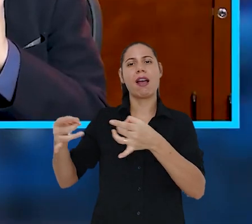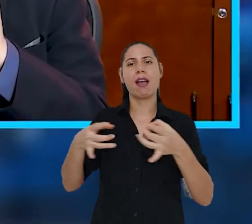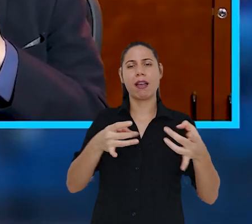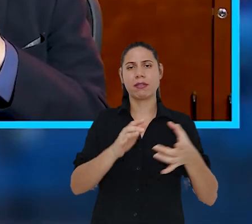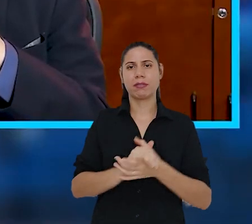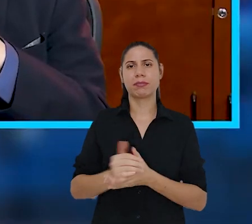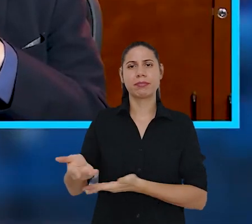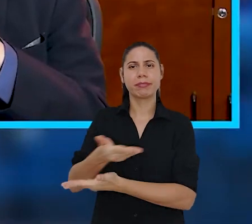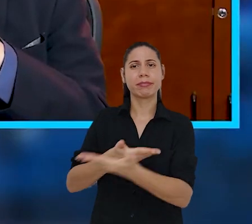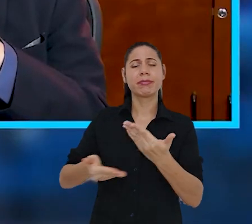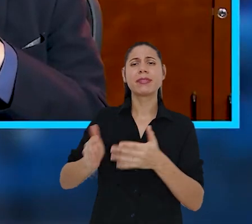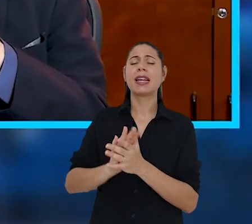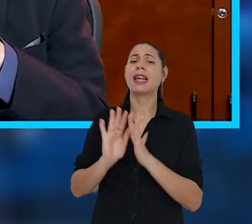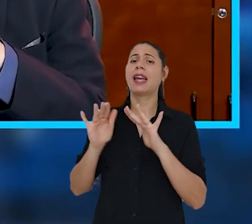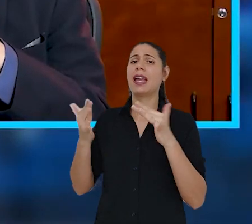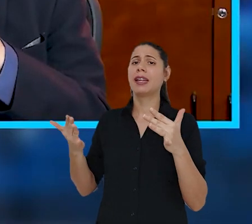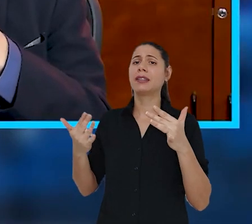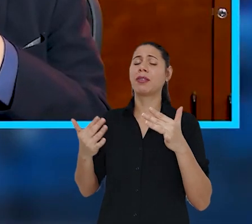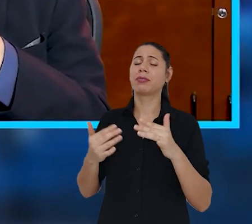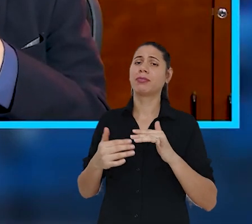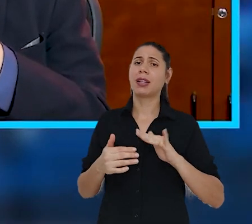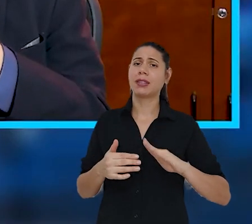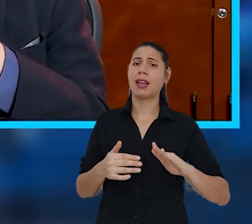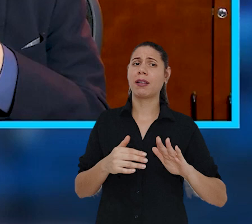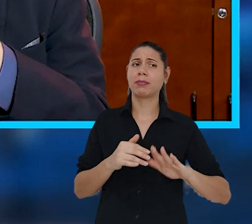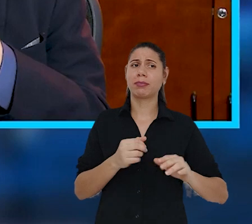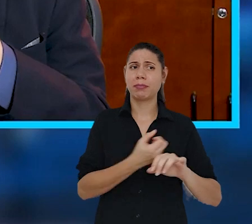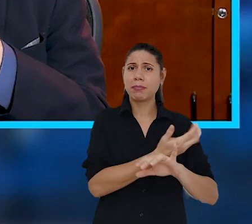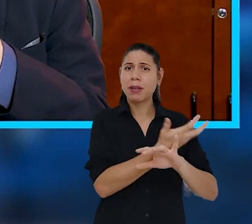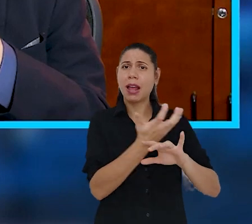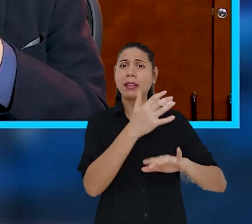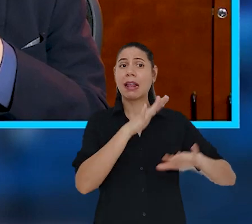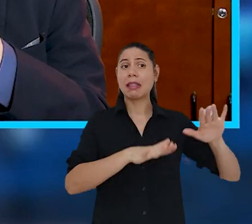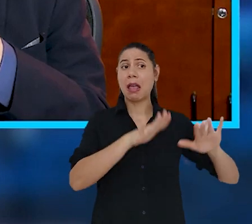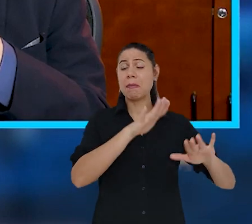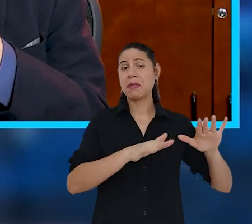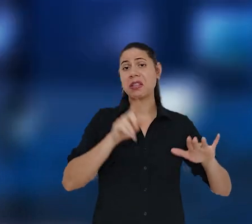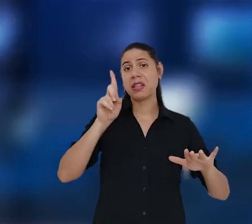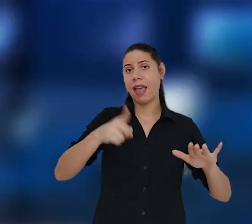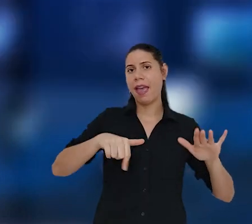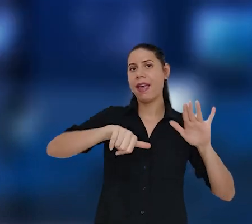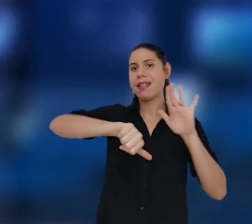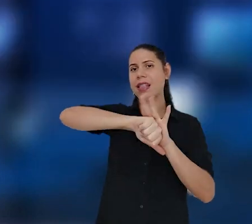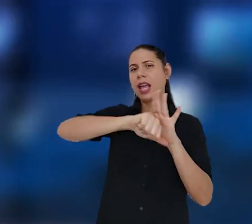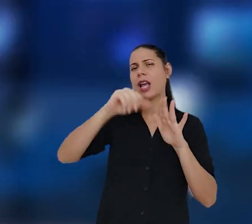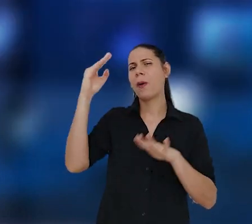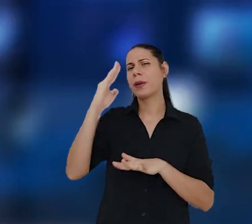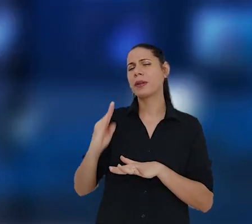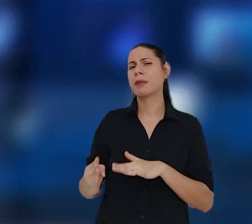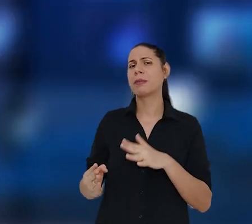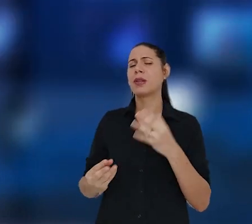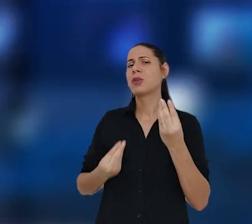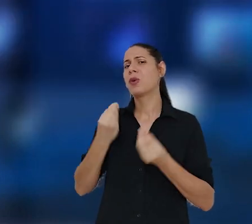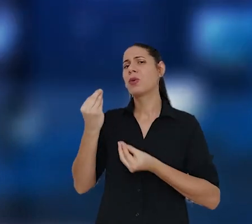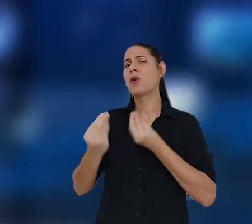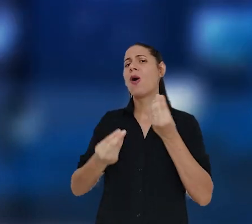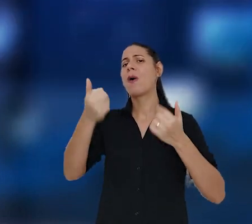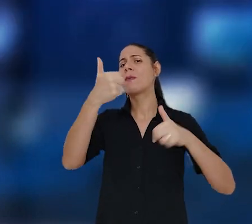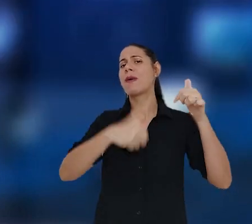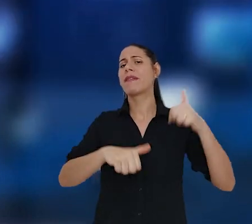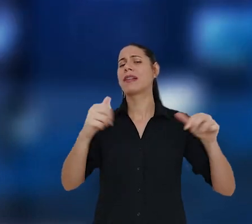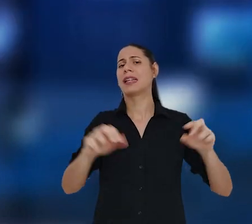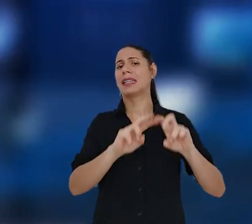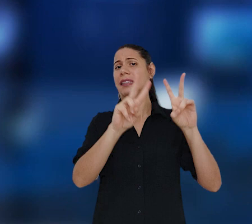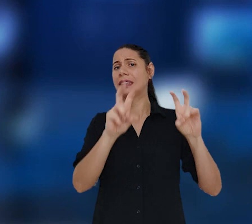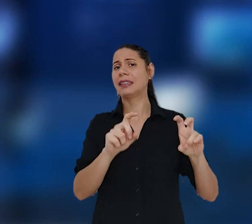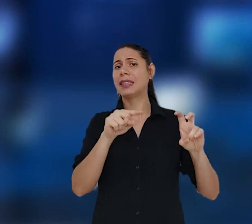caso sobre uma planta que, dependendo do uso, chega a ser ilegal no Brasil, o que é fundamental na análise dessa